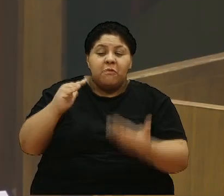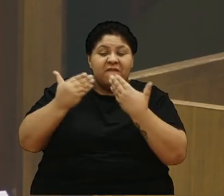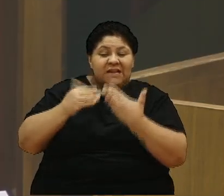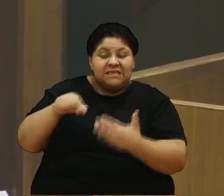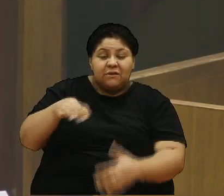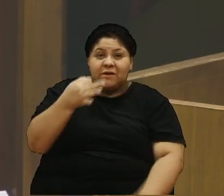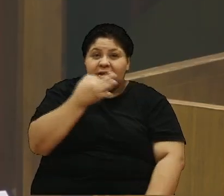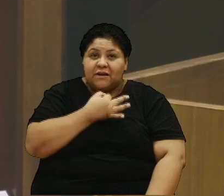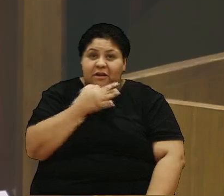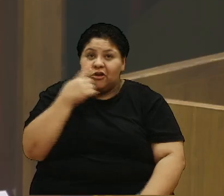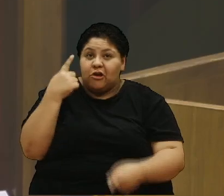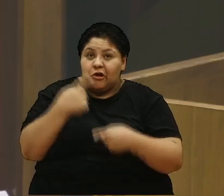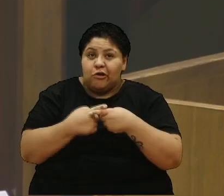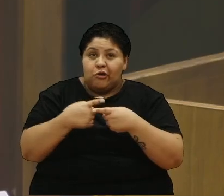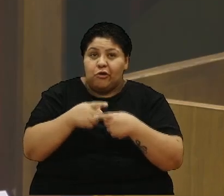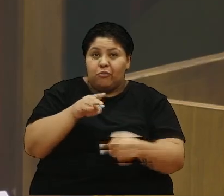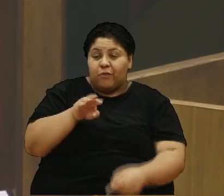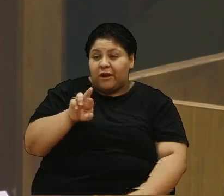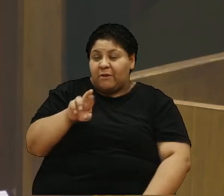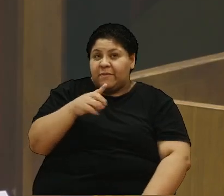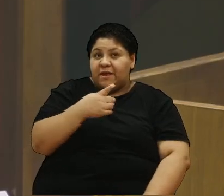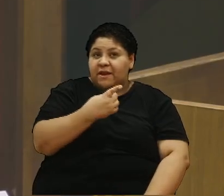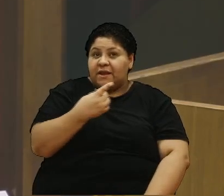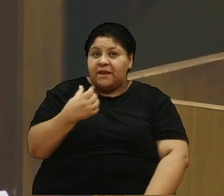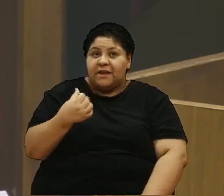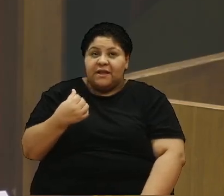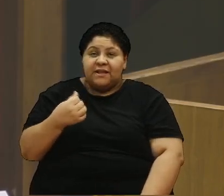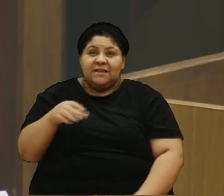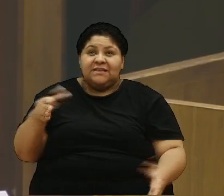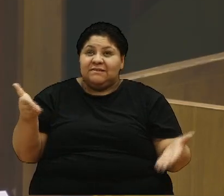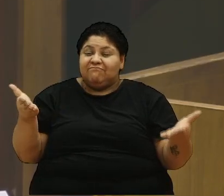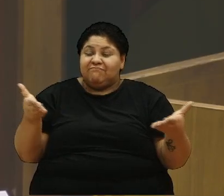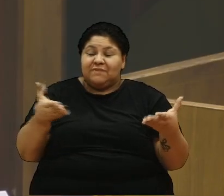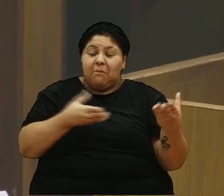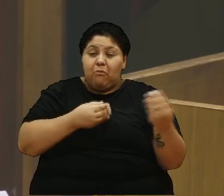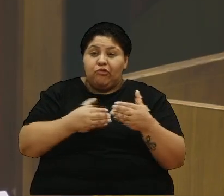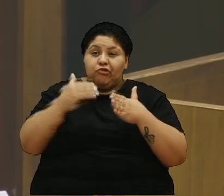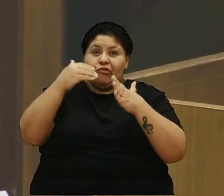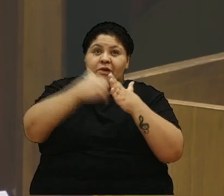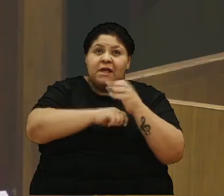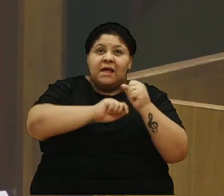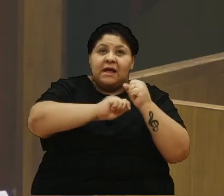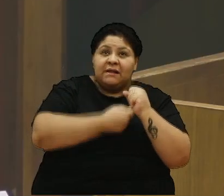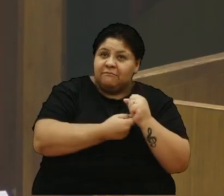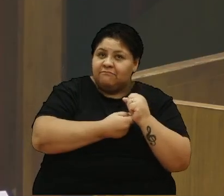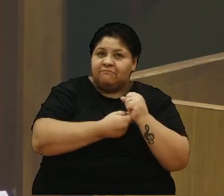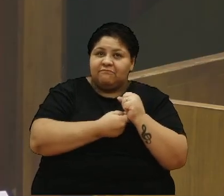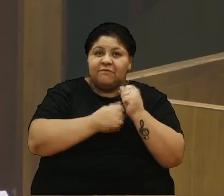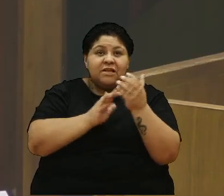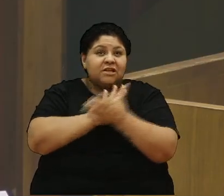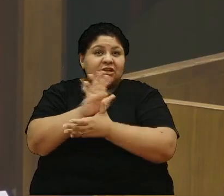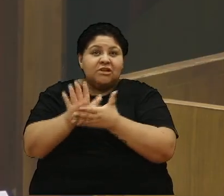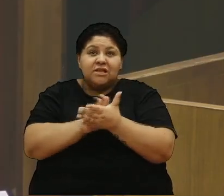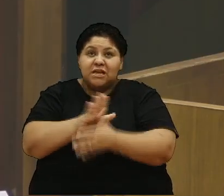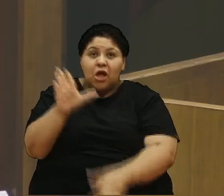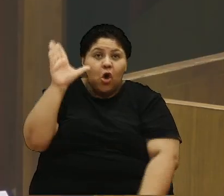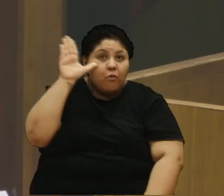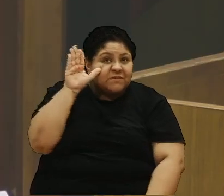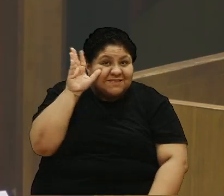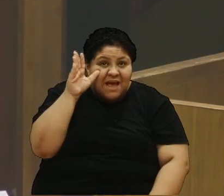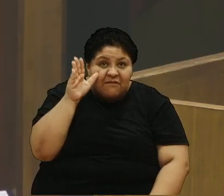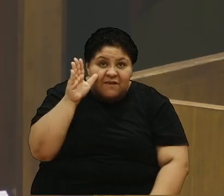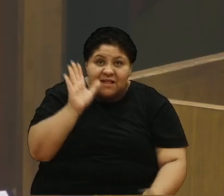Sul, porque a nossa BR-116 está totalmente congestionada. E ninguém observa isso.